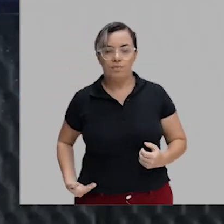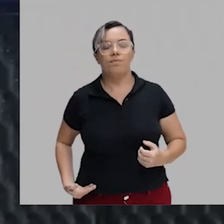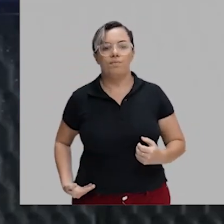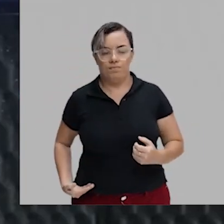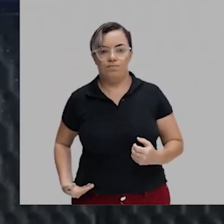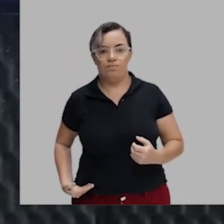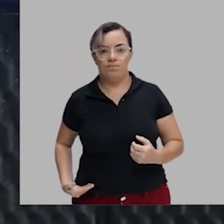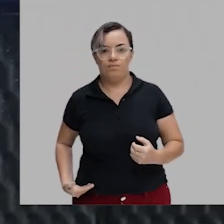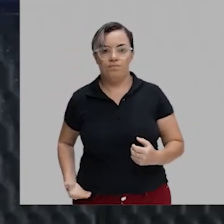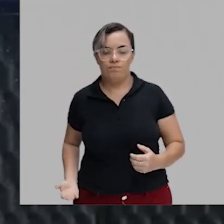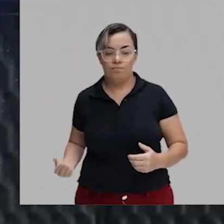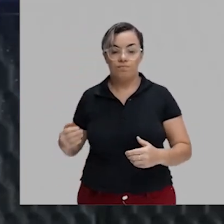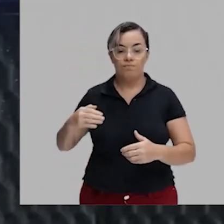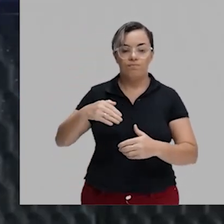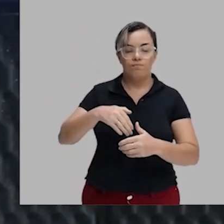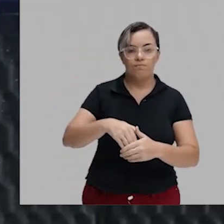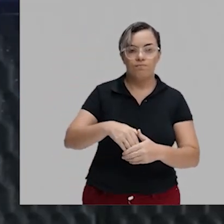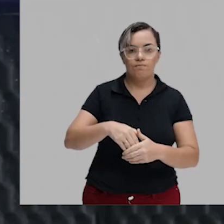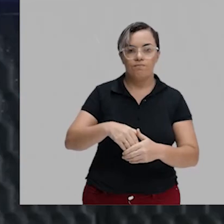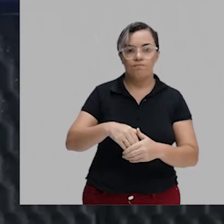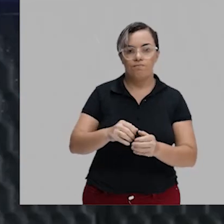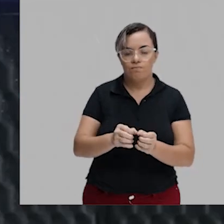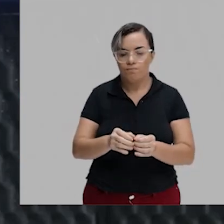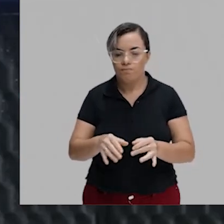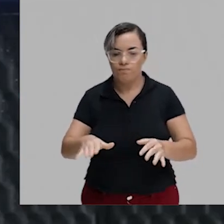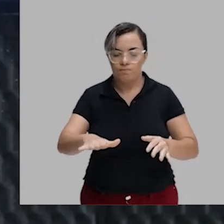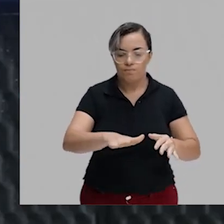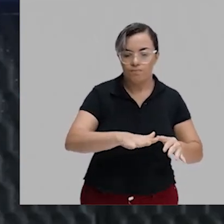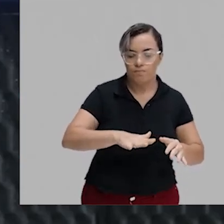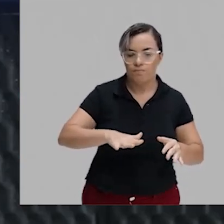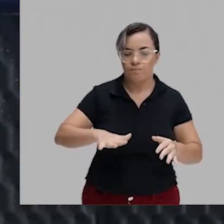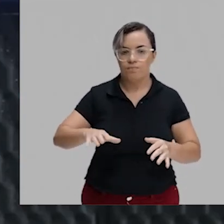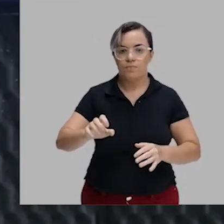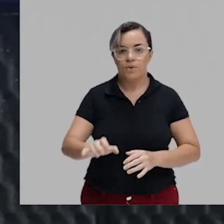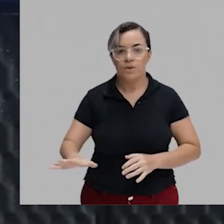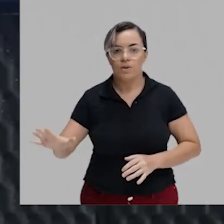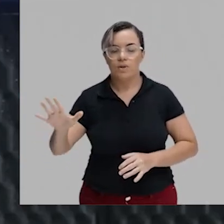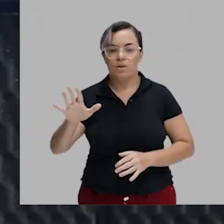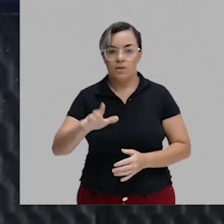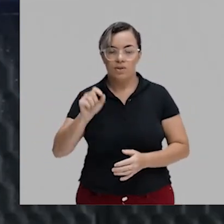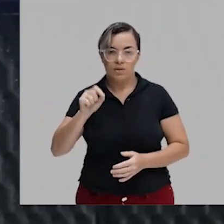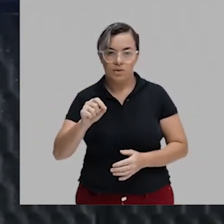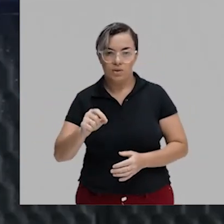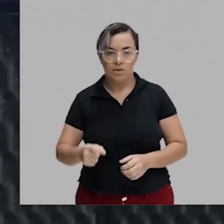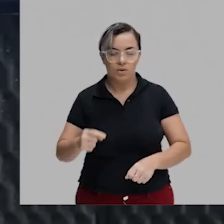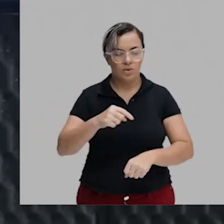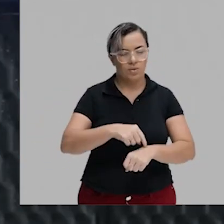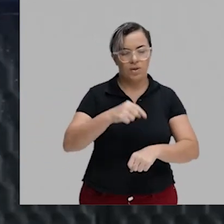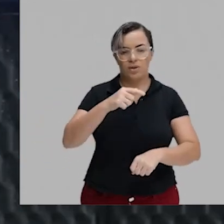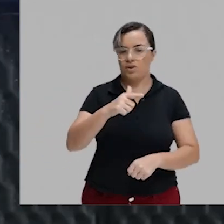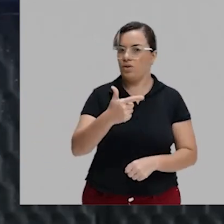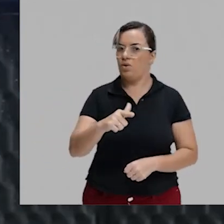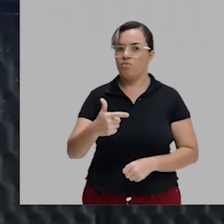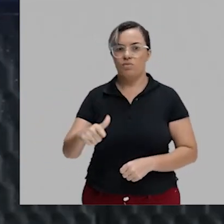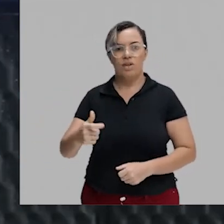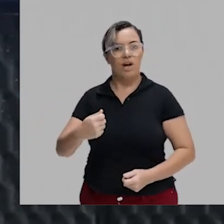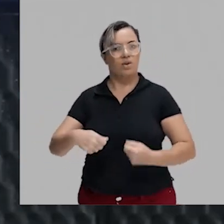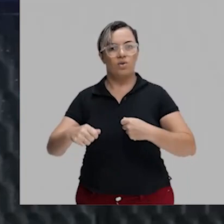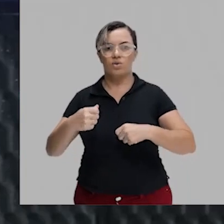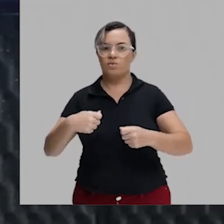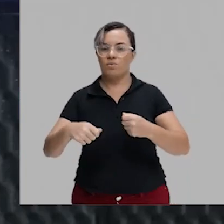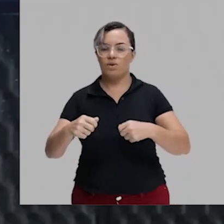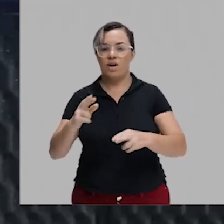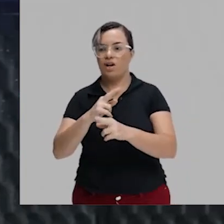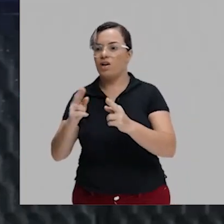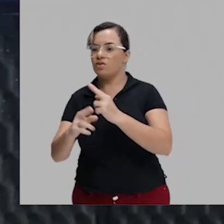ele se estabelece no momento em que você não tem a economia como ciência. A